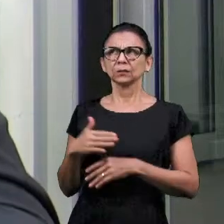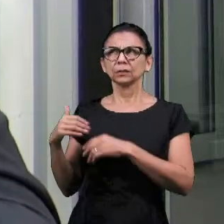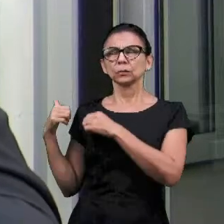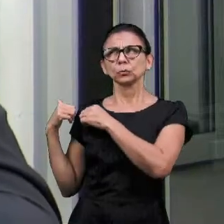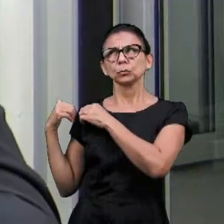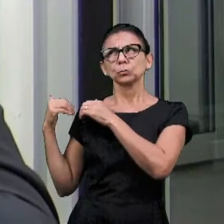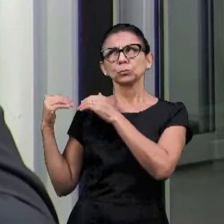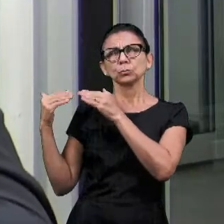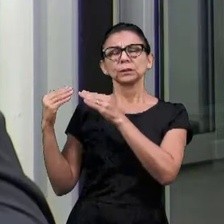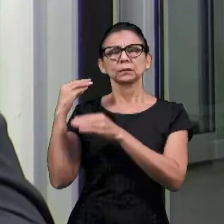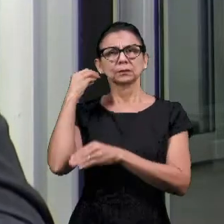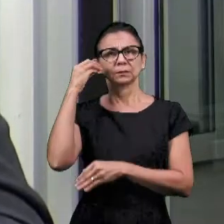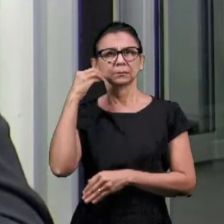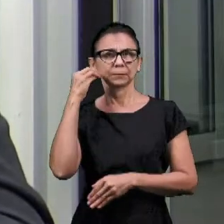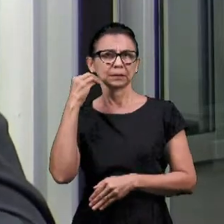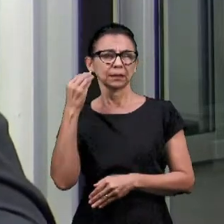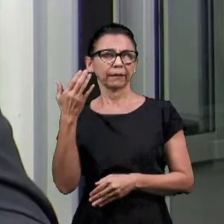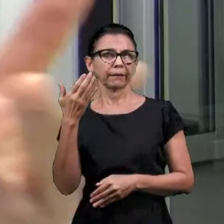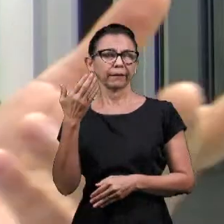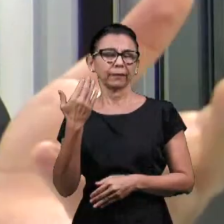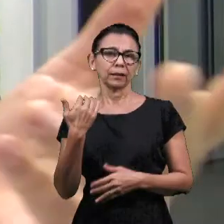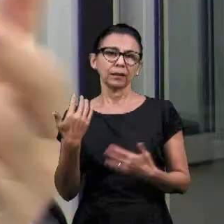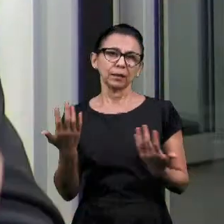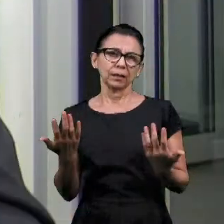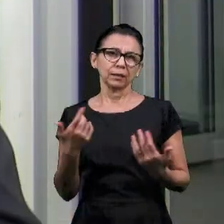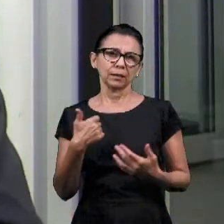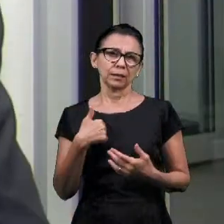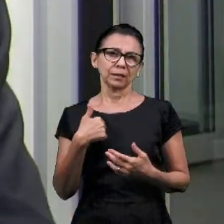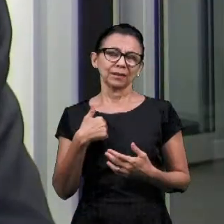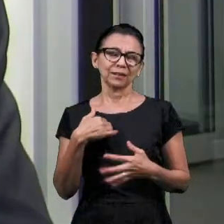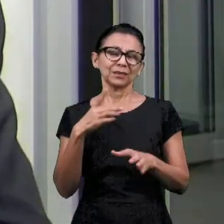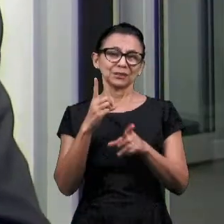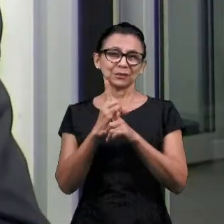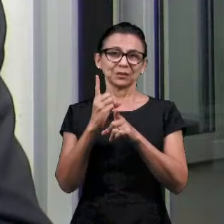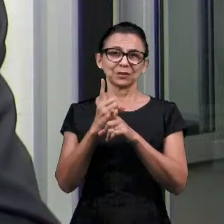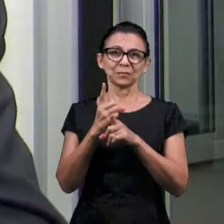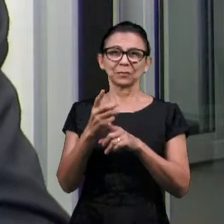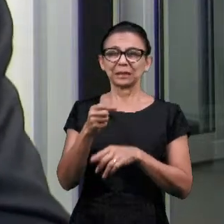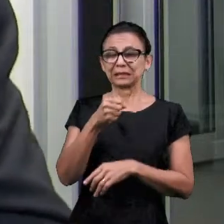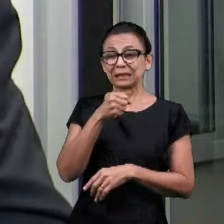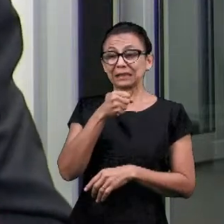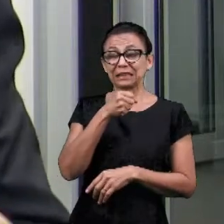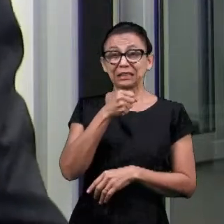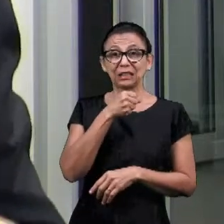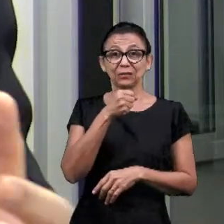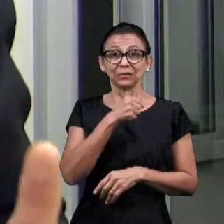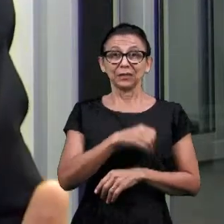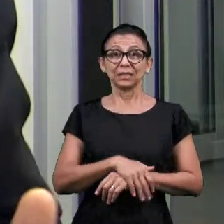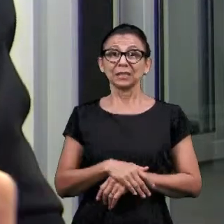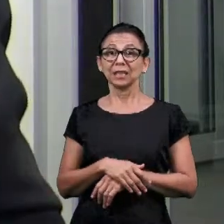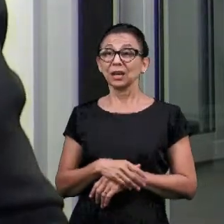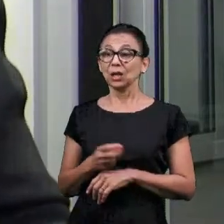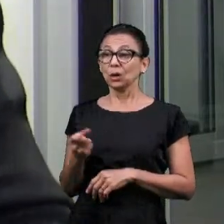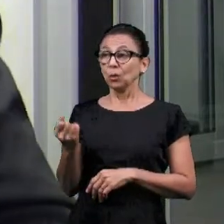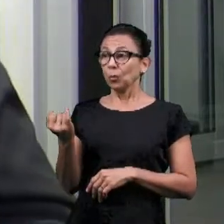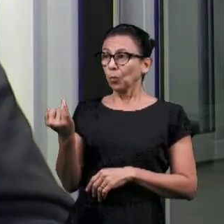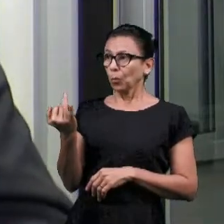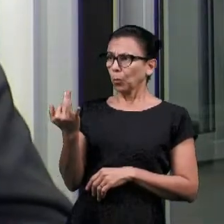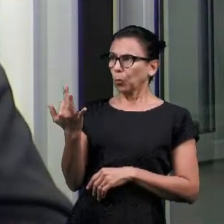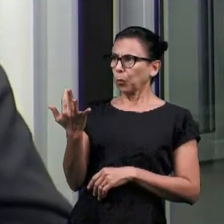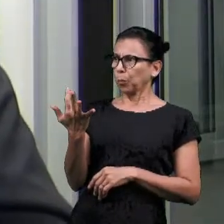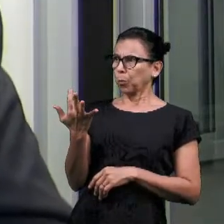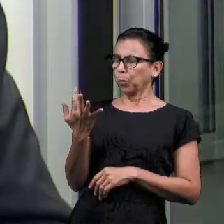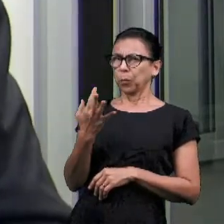Eu fui, aliás, foi uma coisa que eu acabei descobrindo nessas entrevistas: a quantidade de companheiros que são mais do início da obra